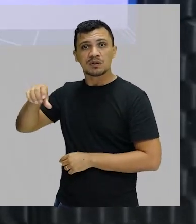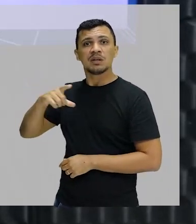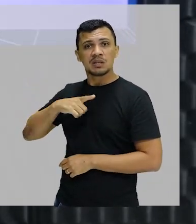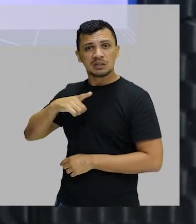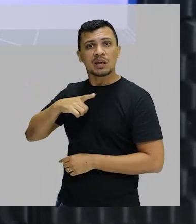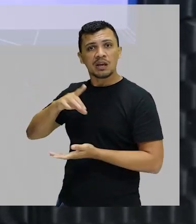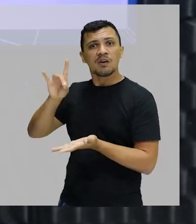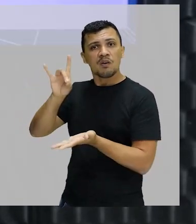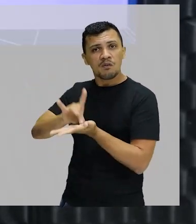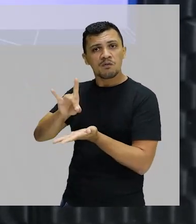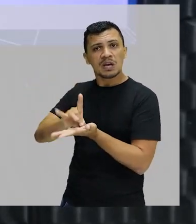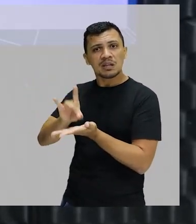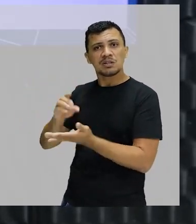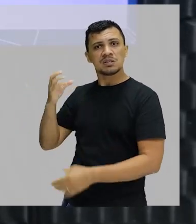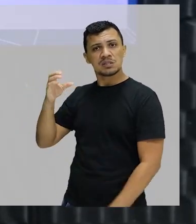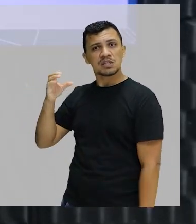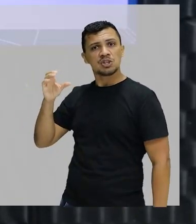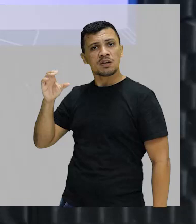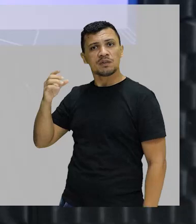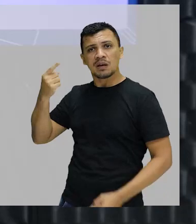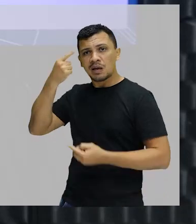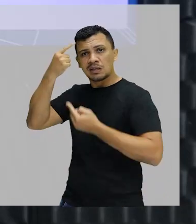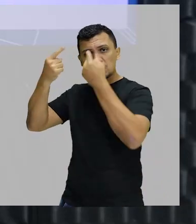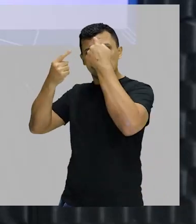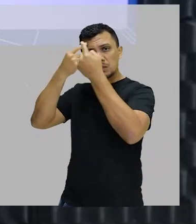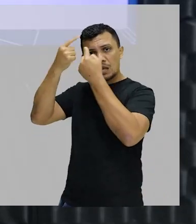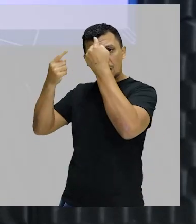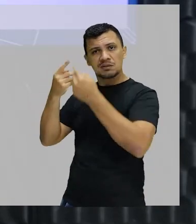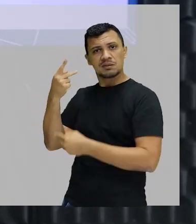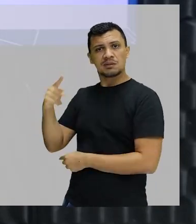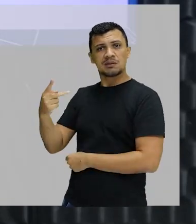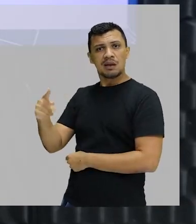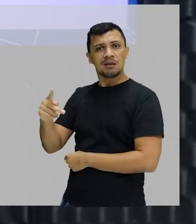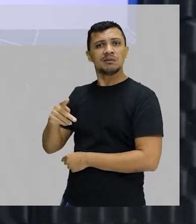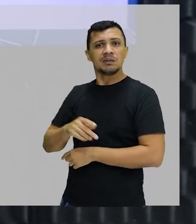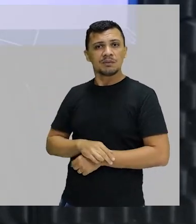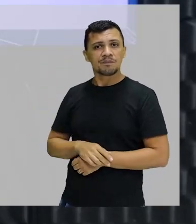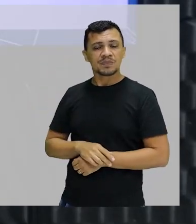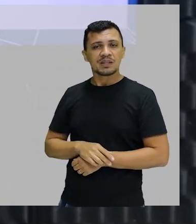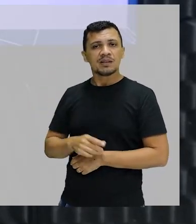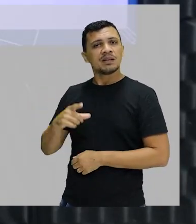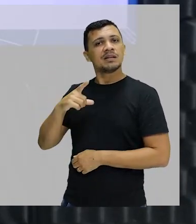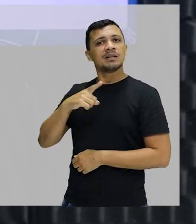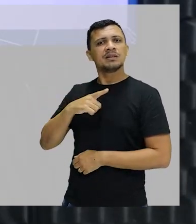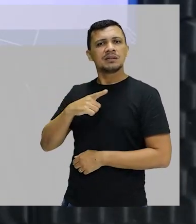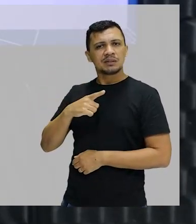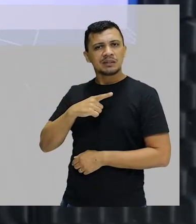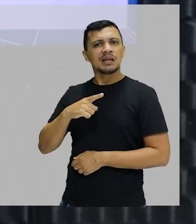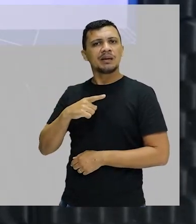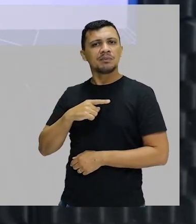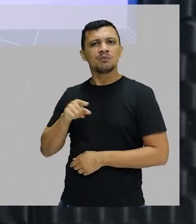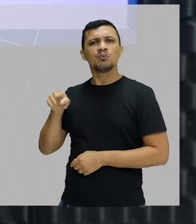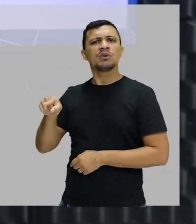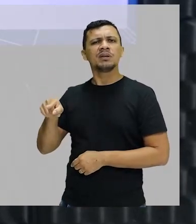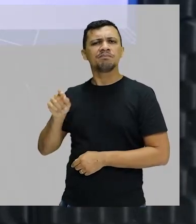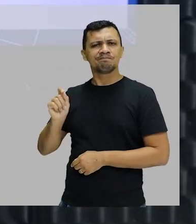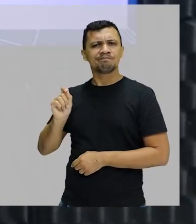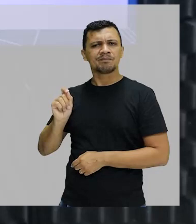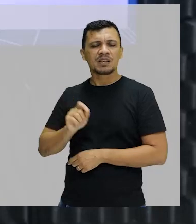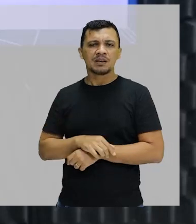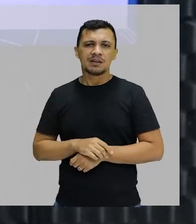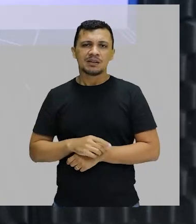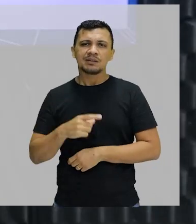científica sobre essas ideias aí que o Lombroso está apresentando para nós. Que haveria uma determinação biológica,